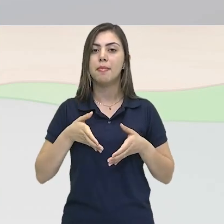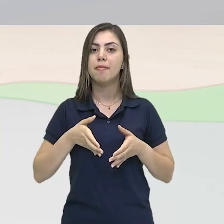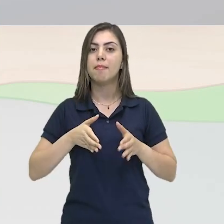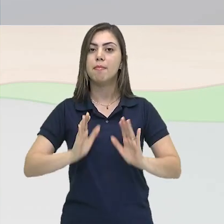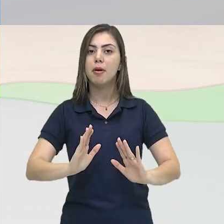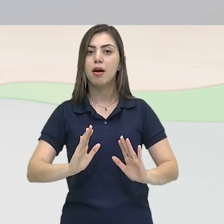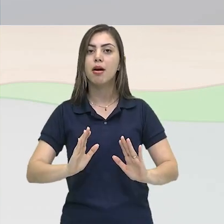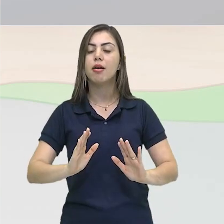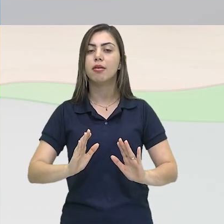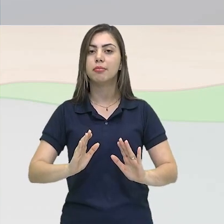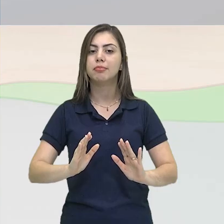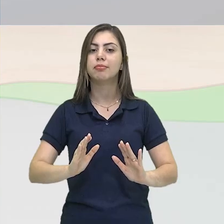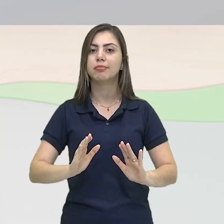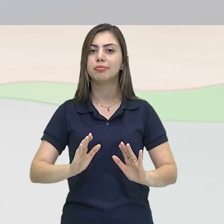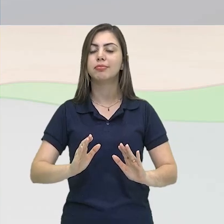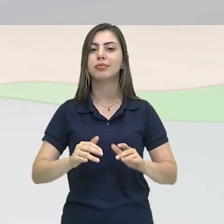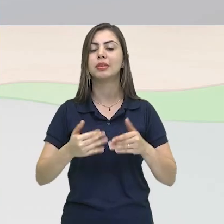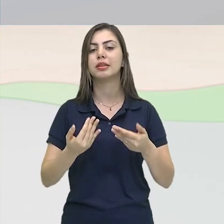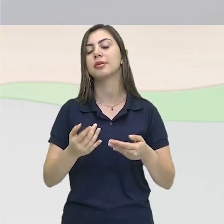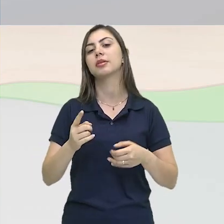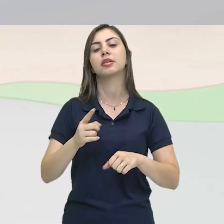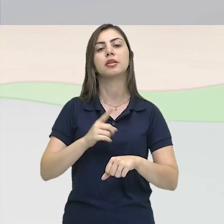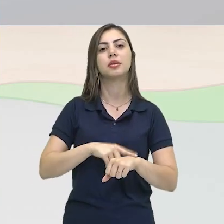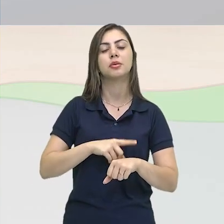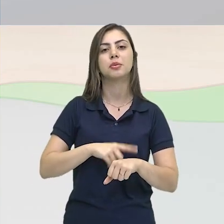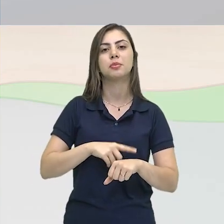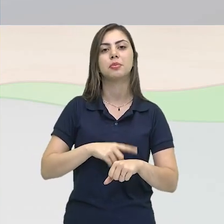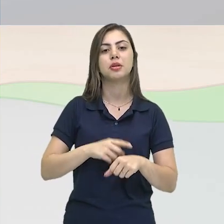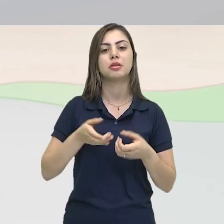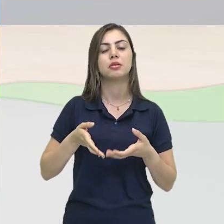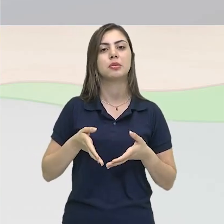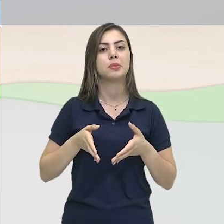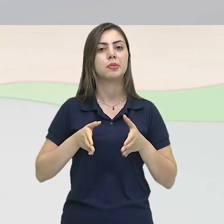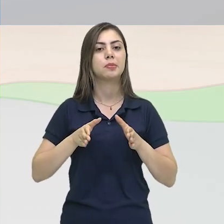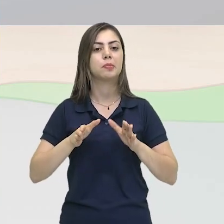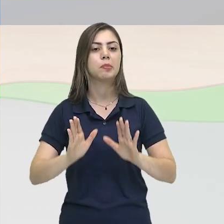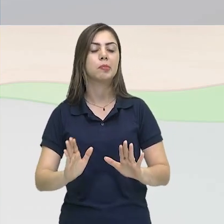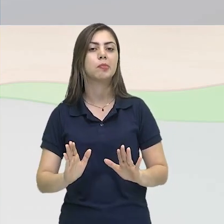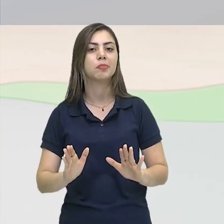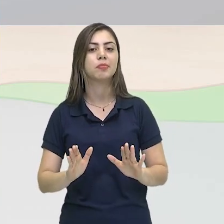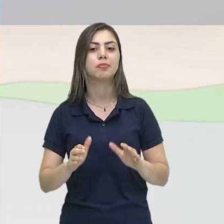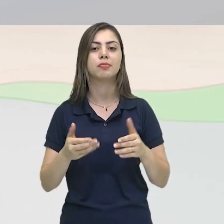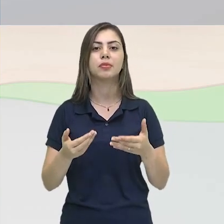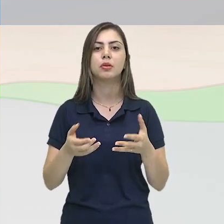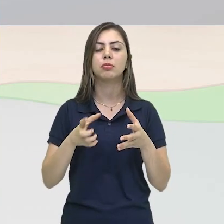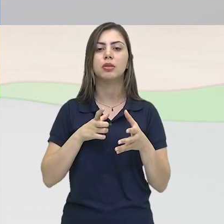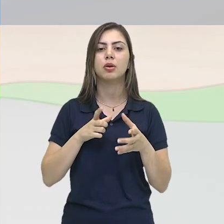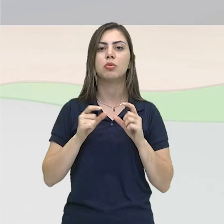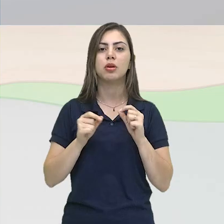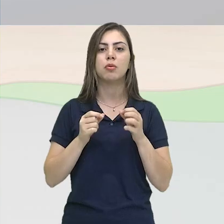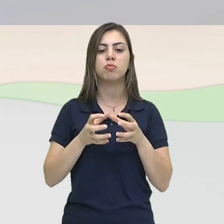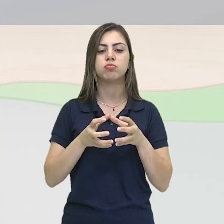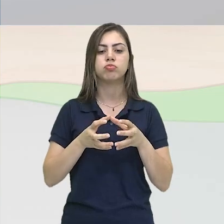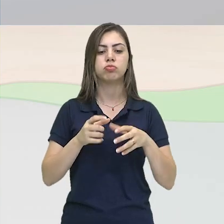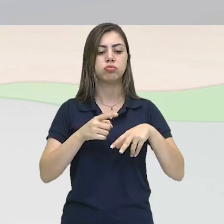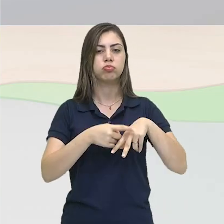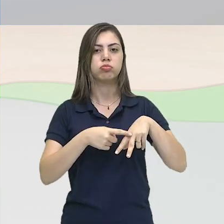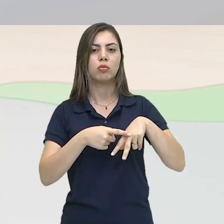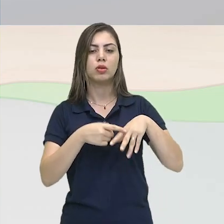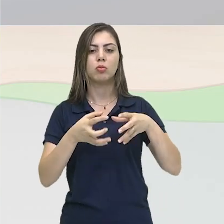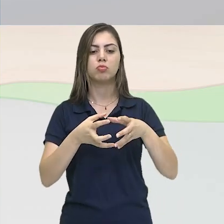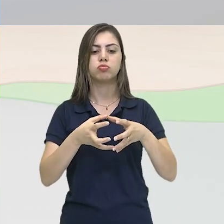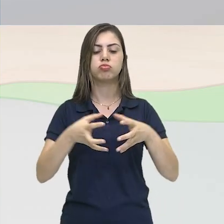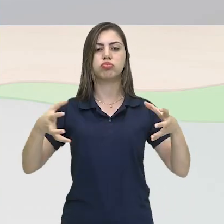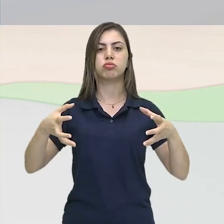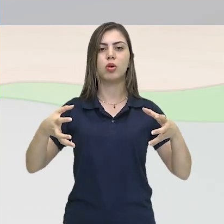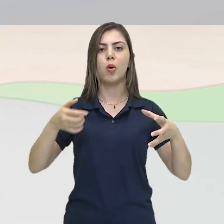é nesse momento que essas articulações se movem para o quê? Para que